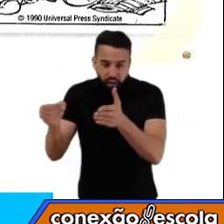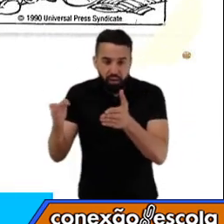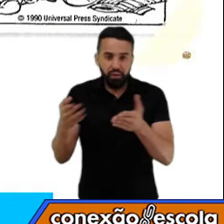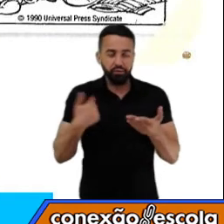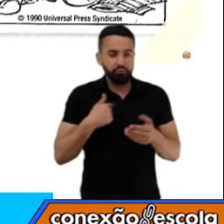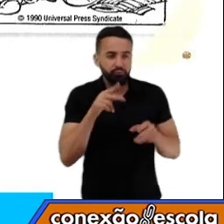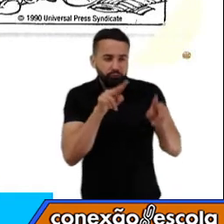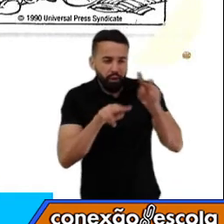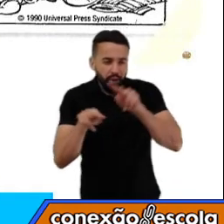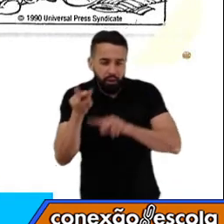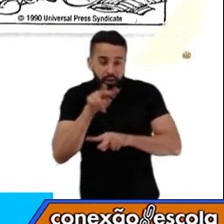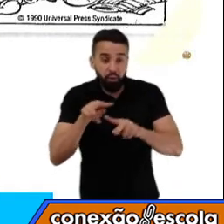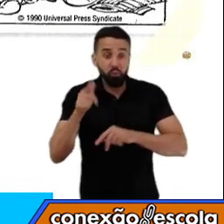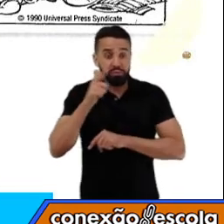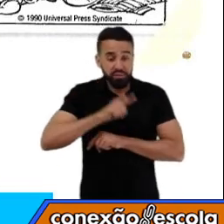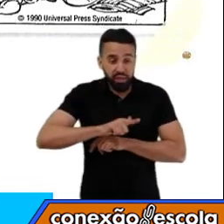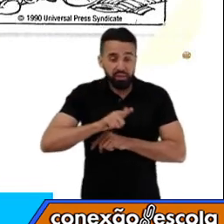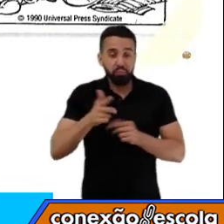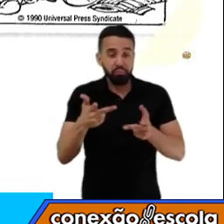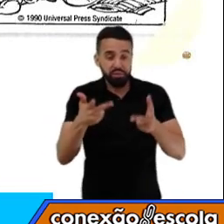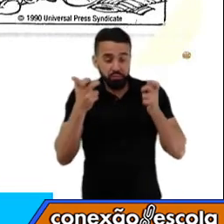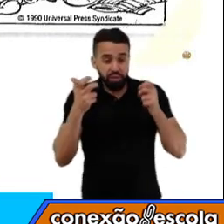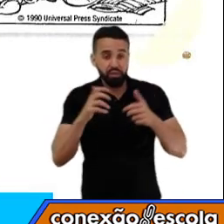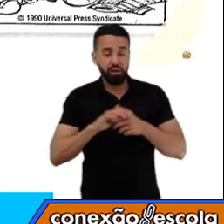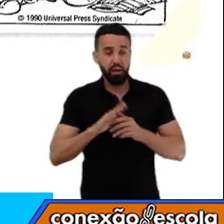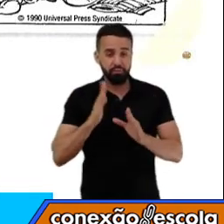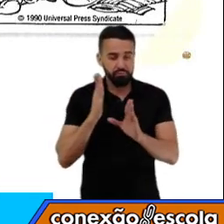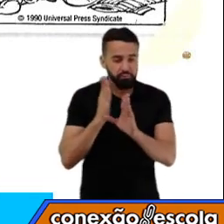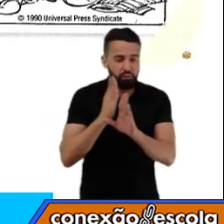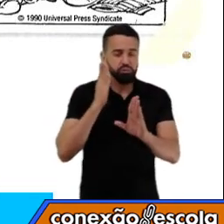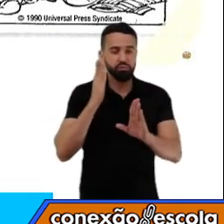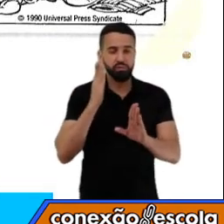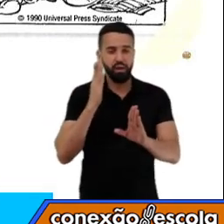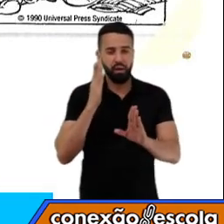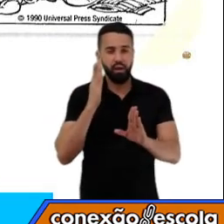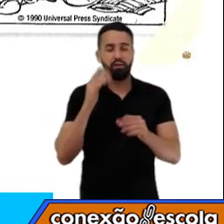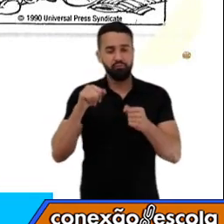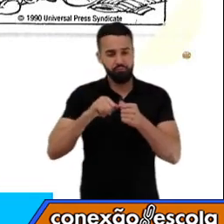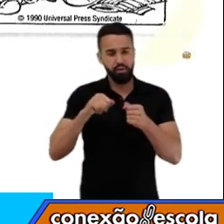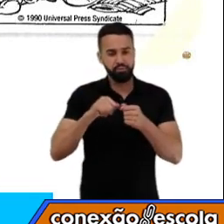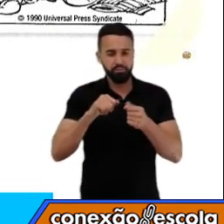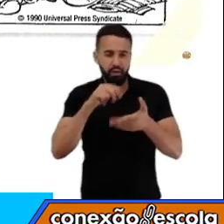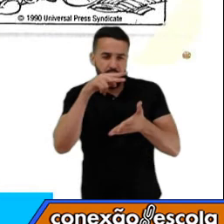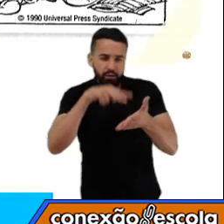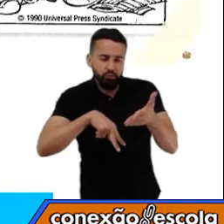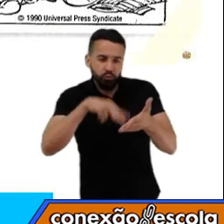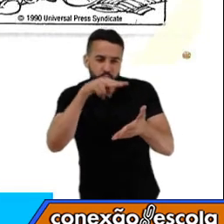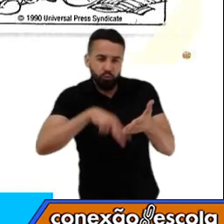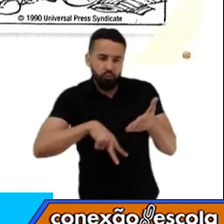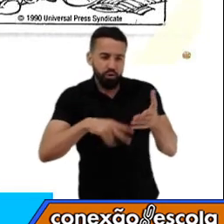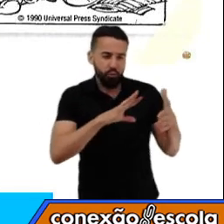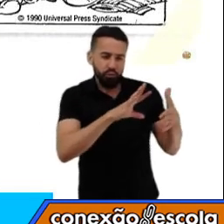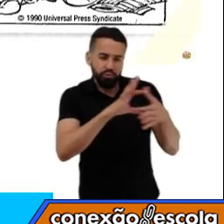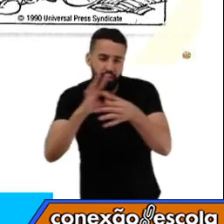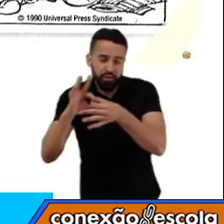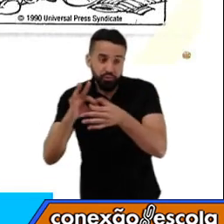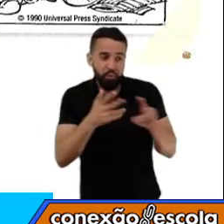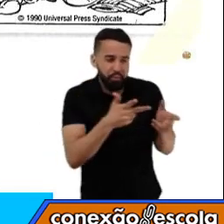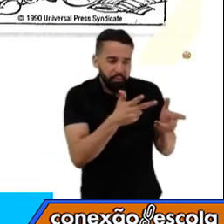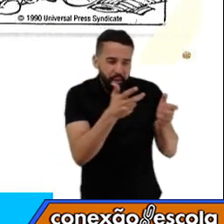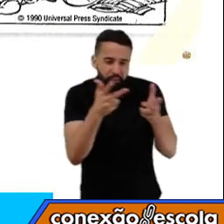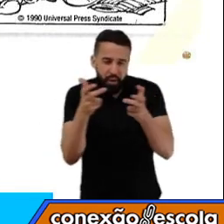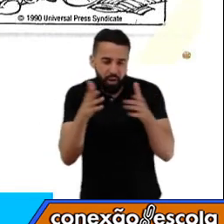eu consegui Oi e a identificar e fazer a leitura do contexto da tirinha